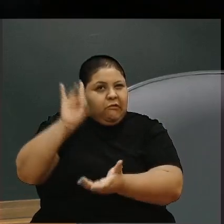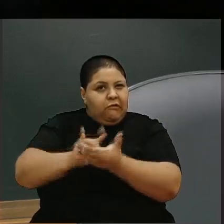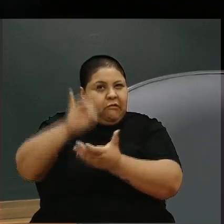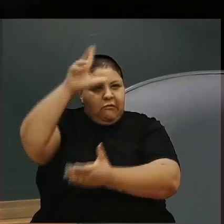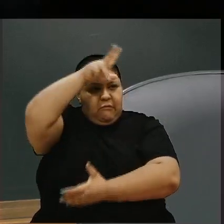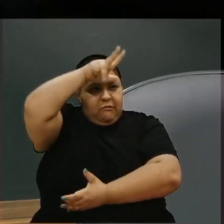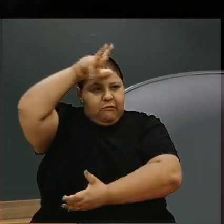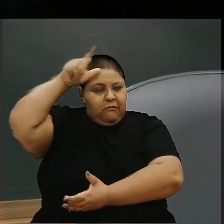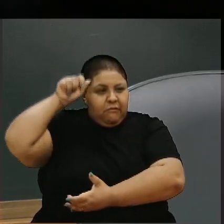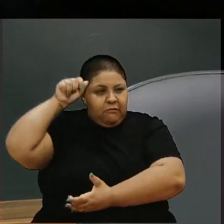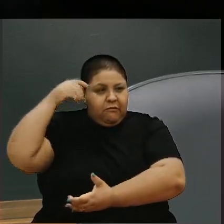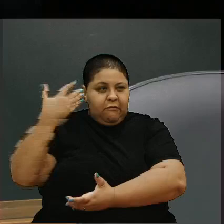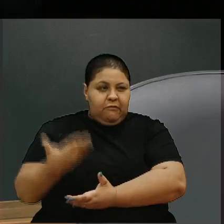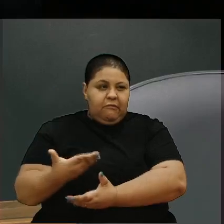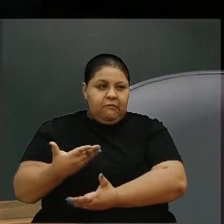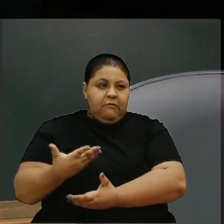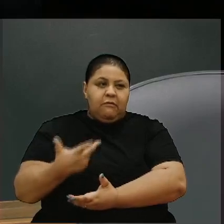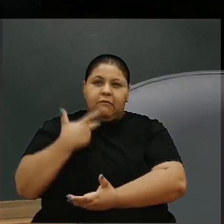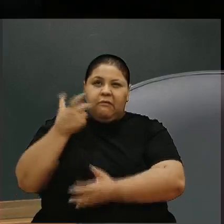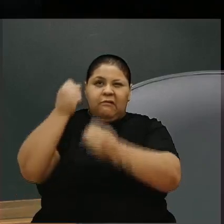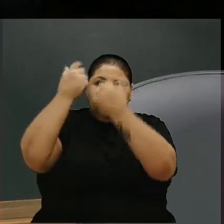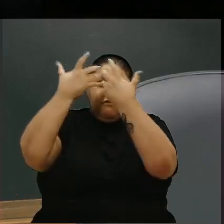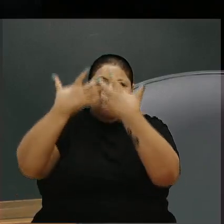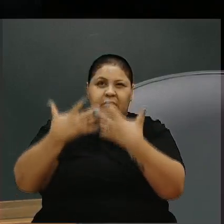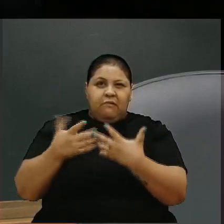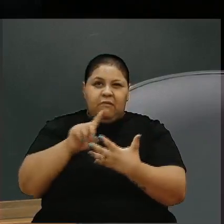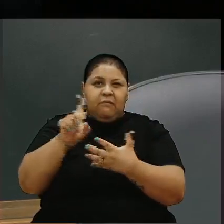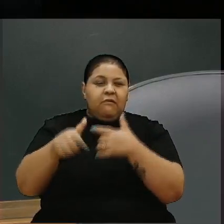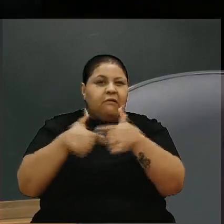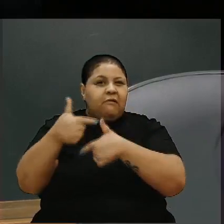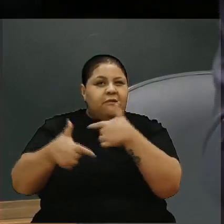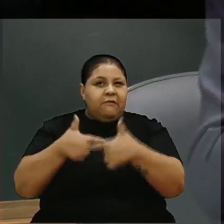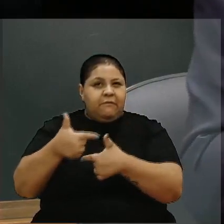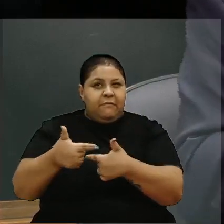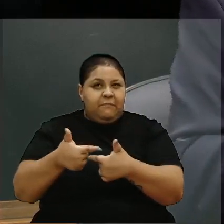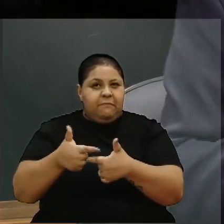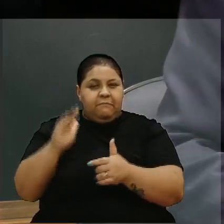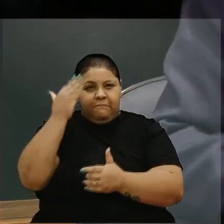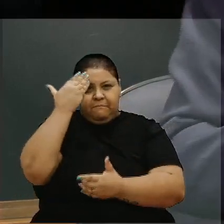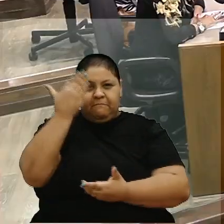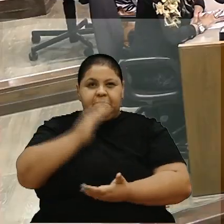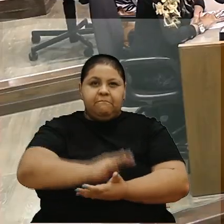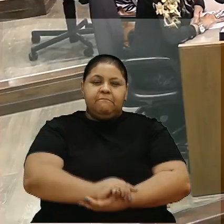Adiló precisa ter coragem para desligar as pessoas que não trabalham dentro do governo dele. Obrigado.